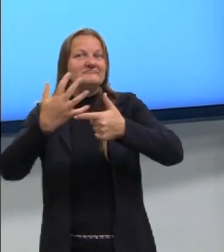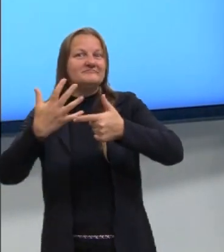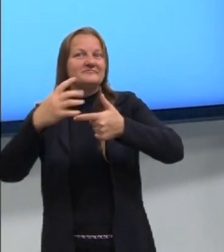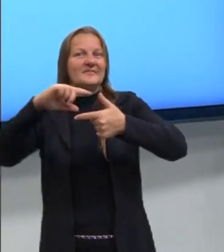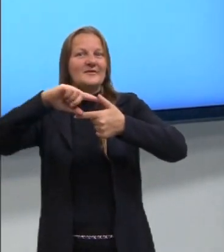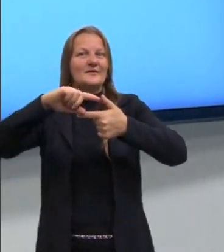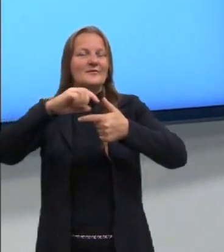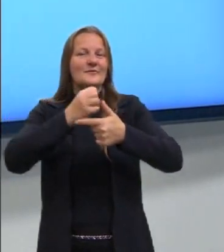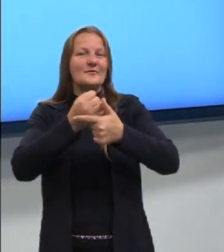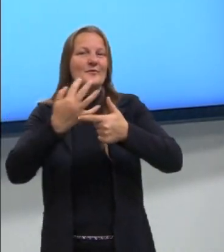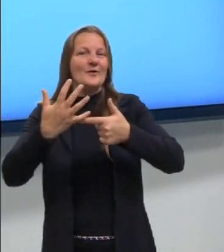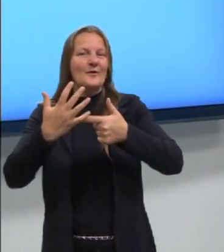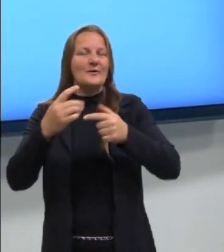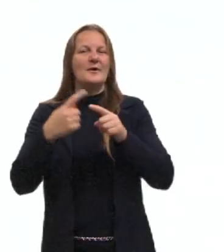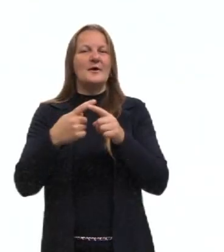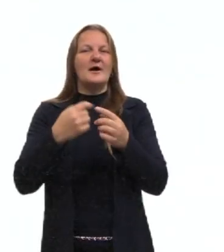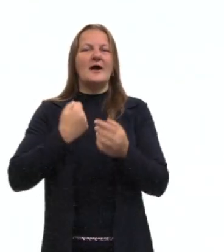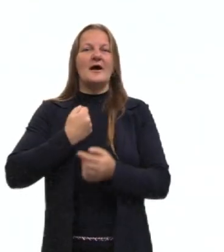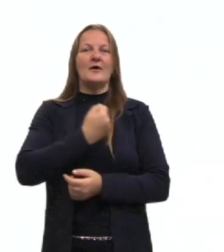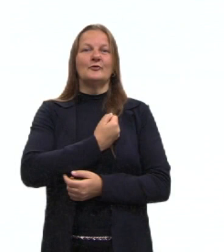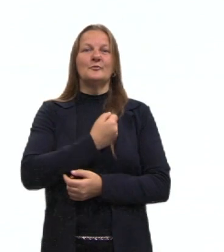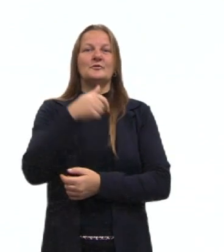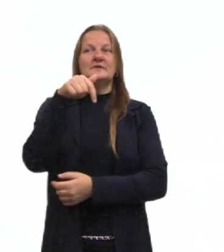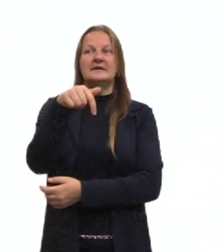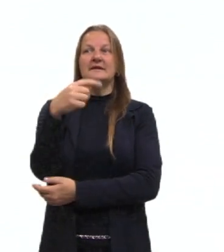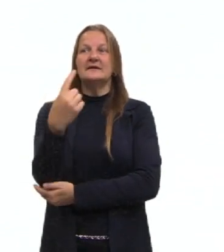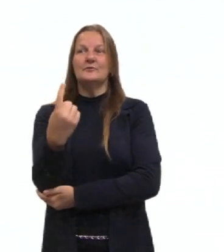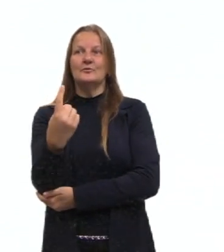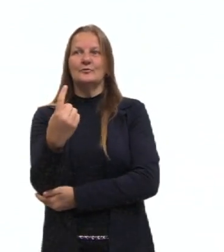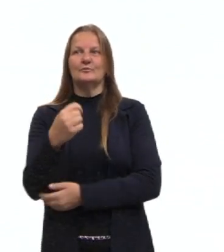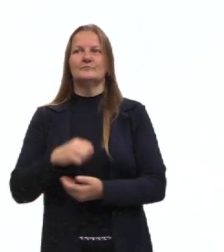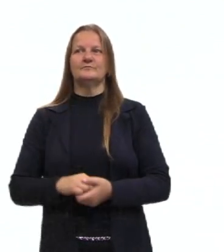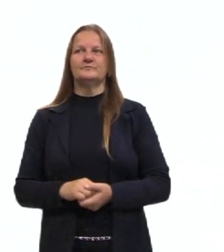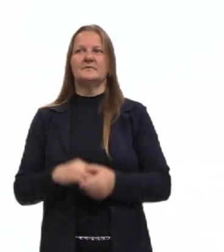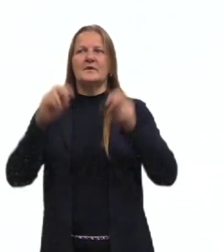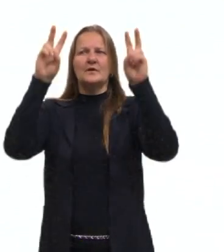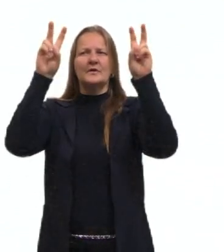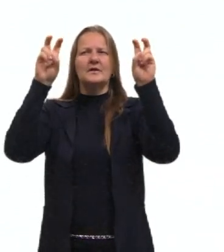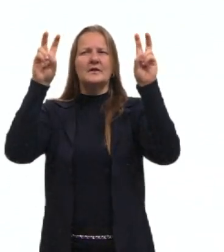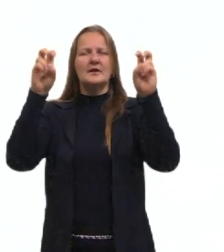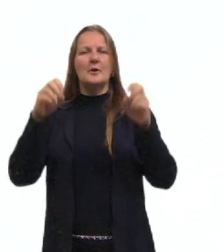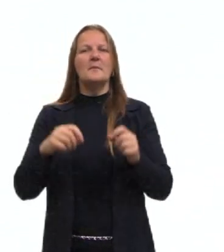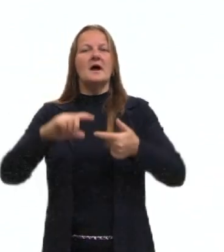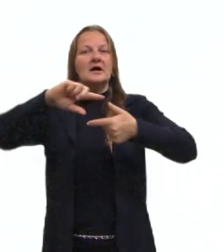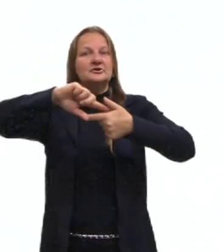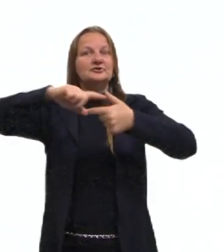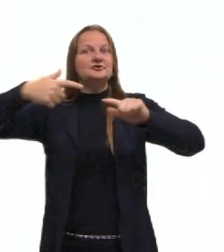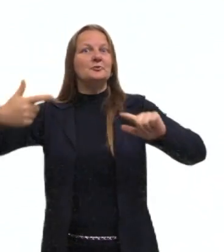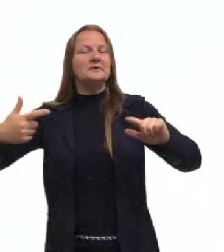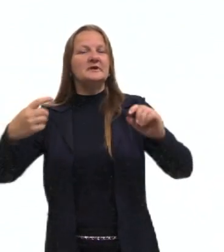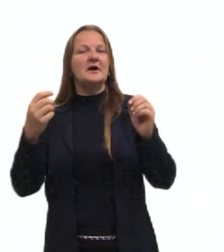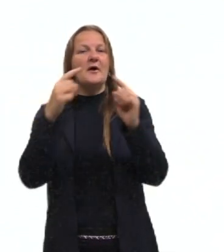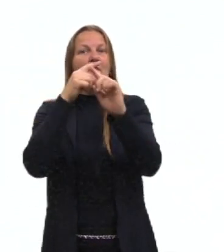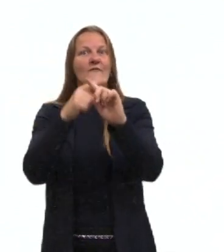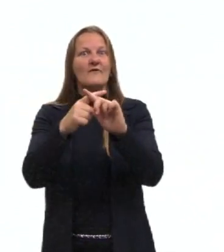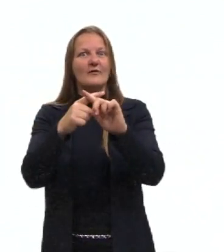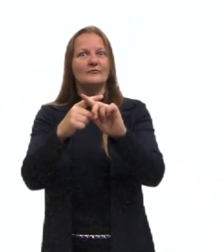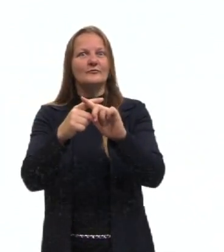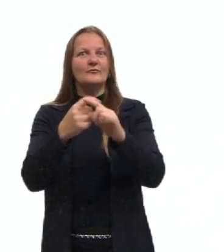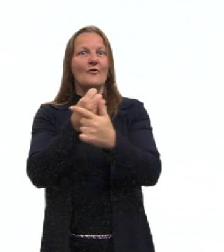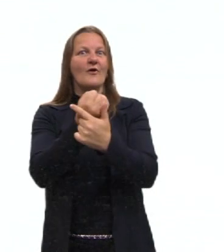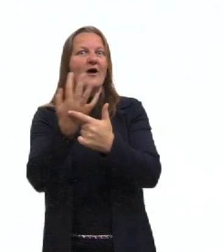nós vamos para a nossa aula de número 71 e o tema da nossa aula é geometria versus